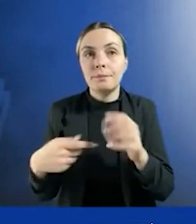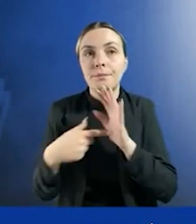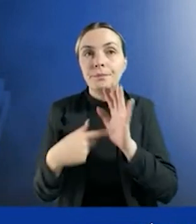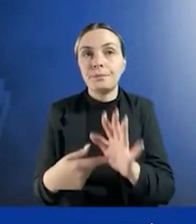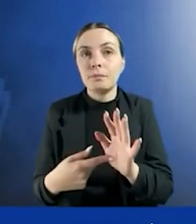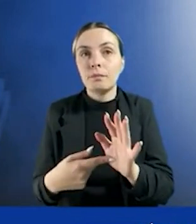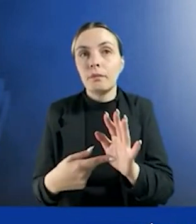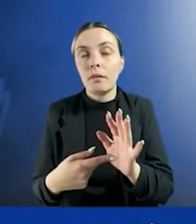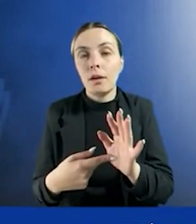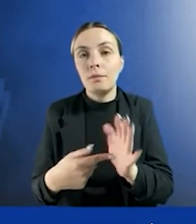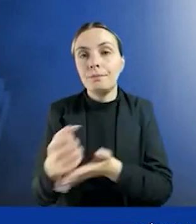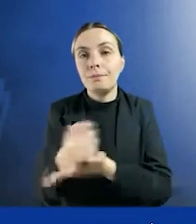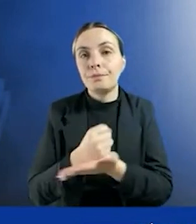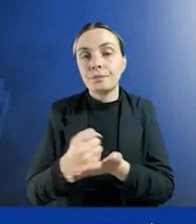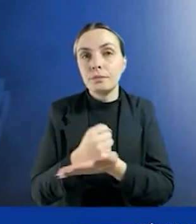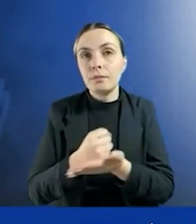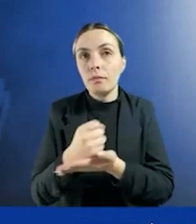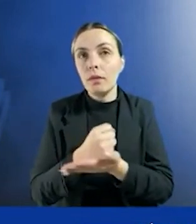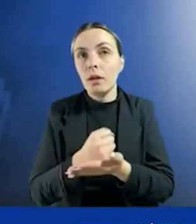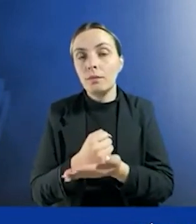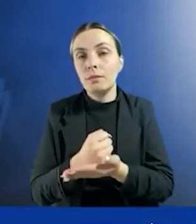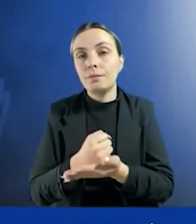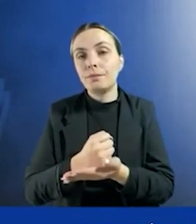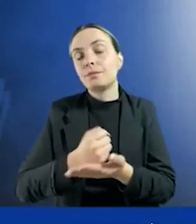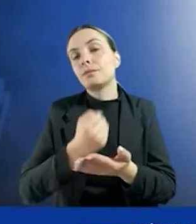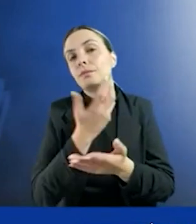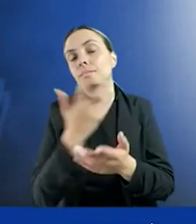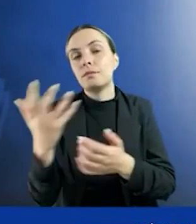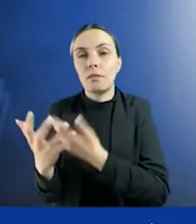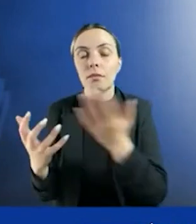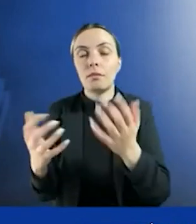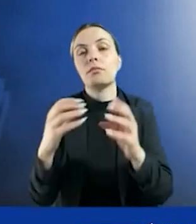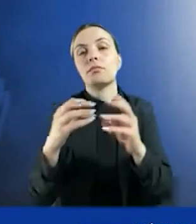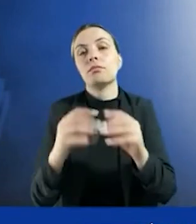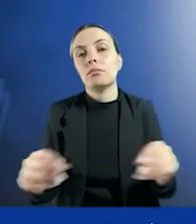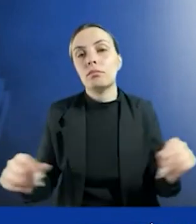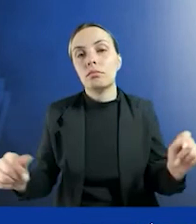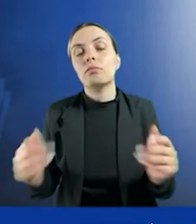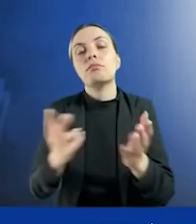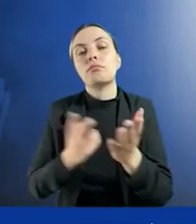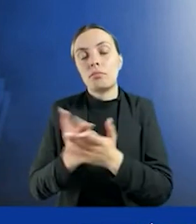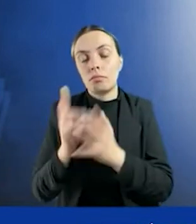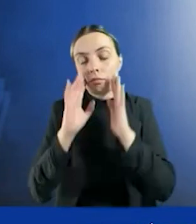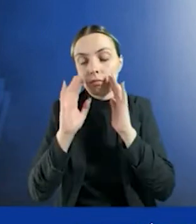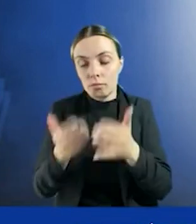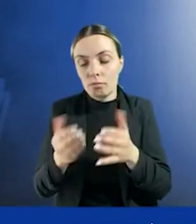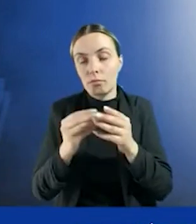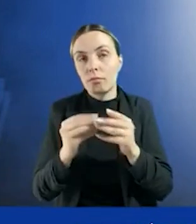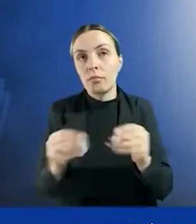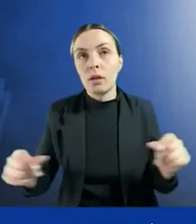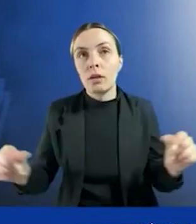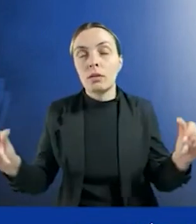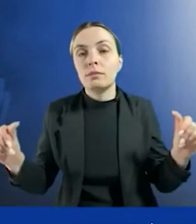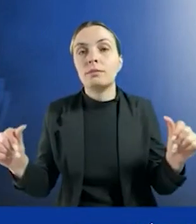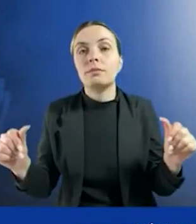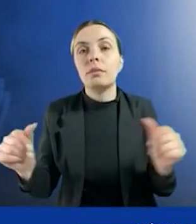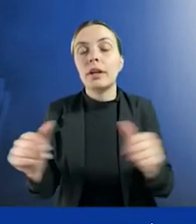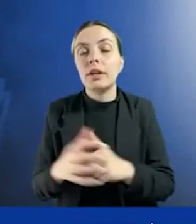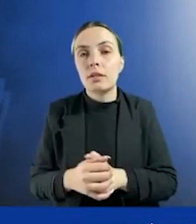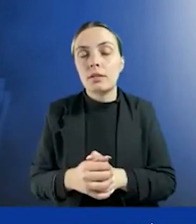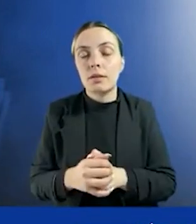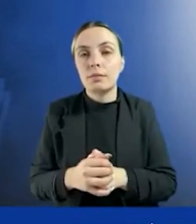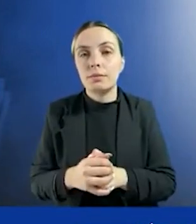com base na natureza, com base no solo. Temos que ter resiliência no solo, que a sanidade do